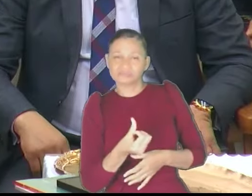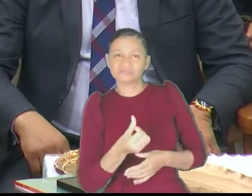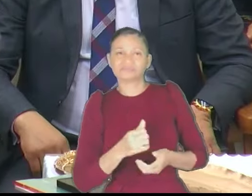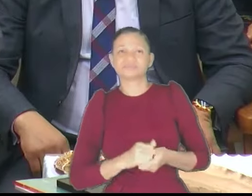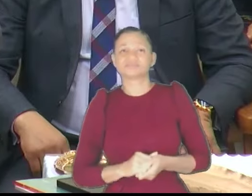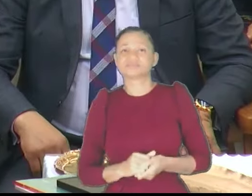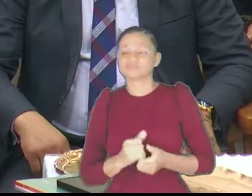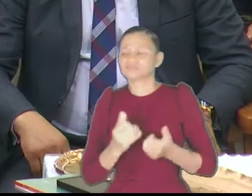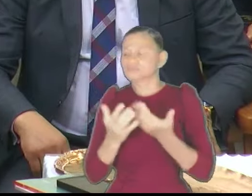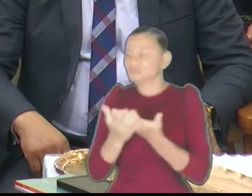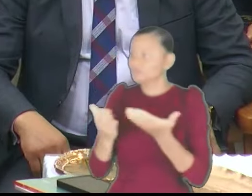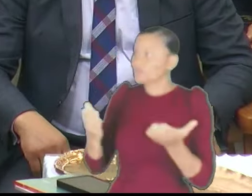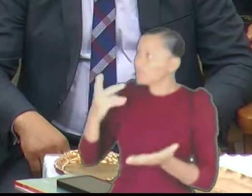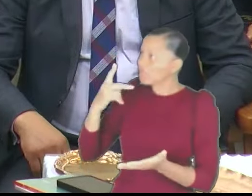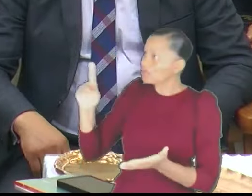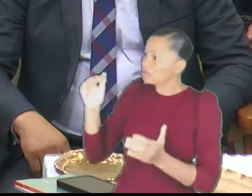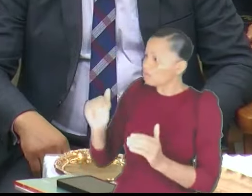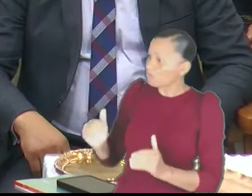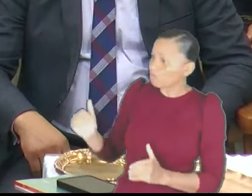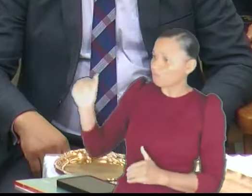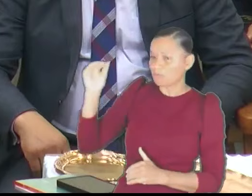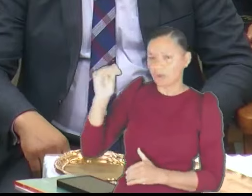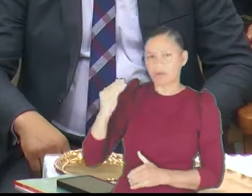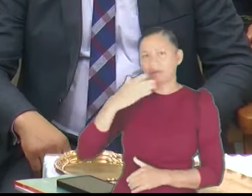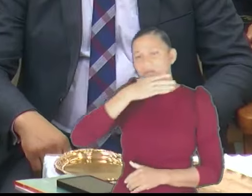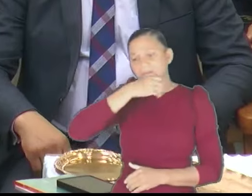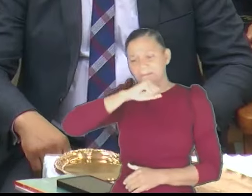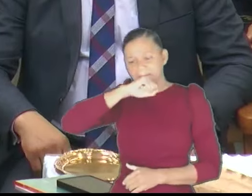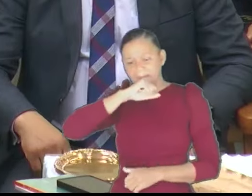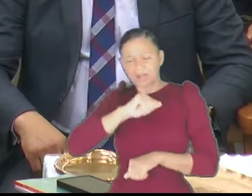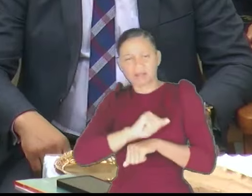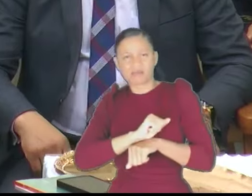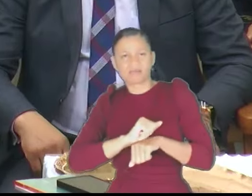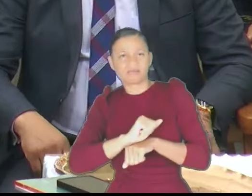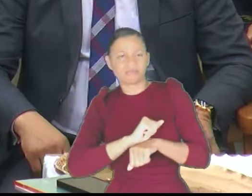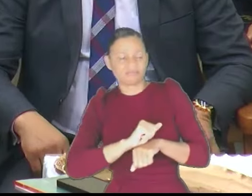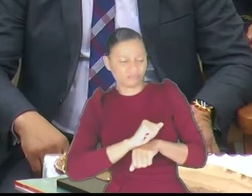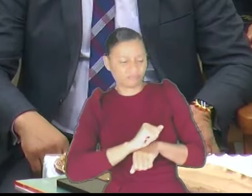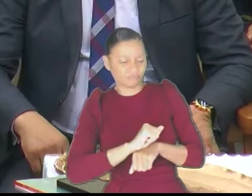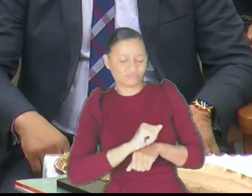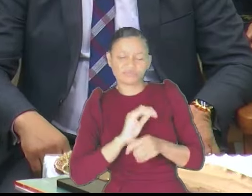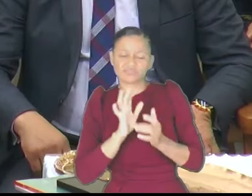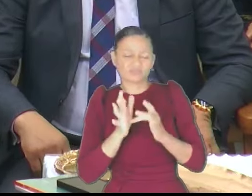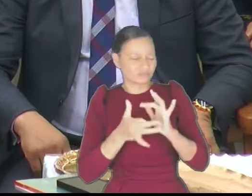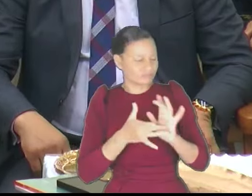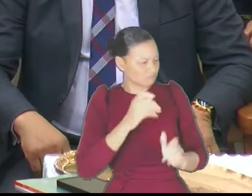Jesus disse: és tu maior do que o nosso pai Abraão? Jesus disse: sou